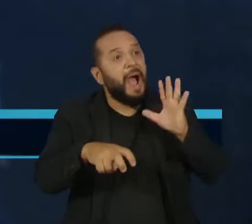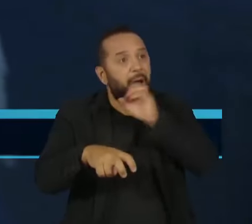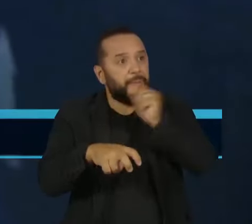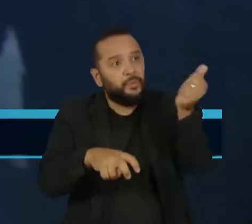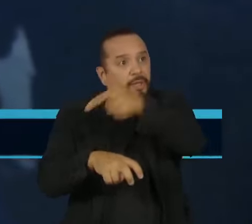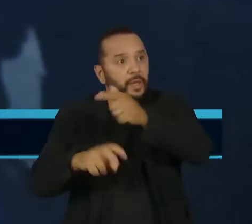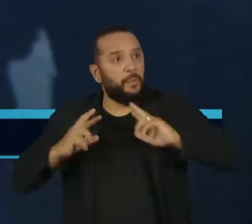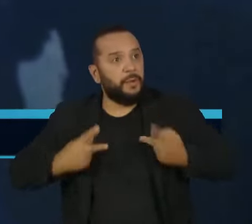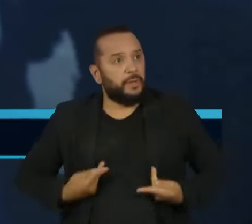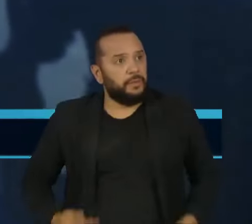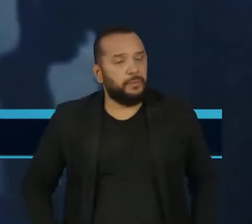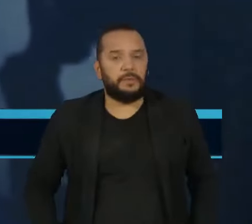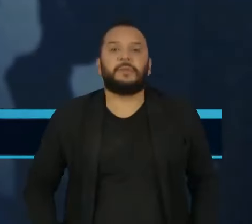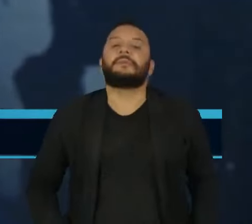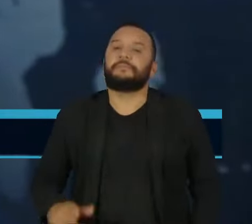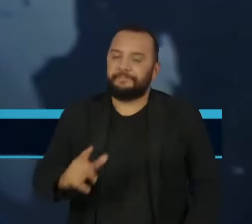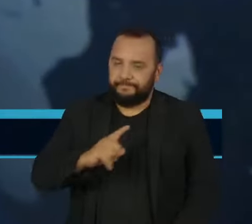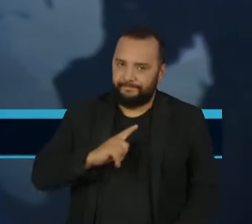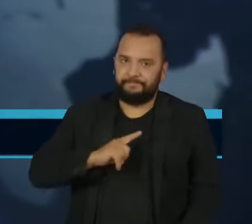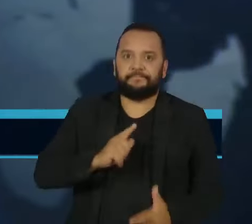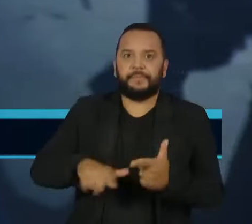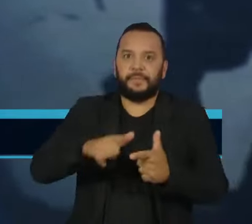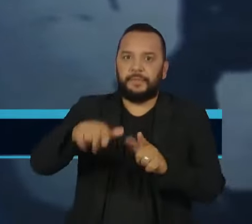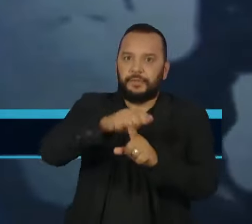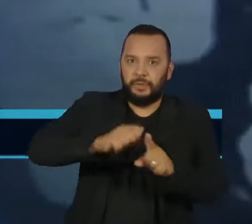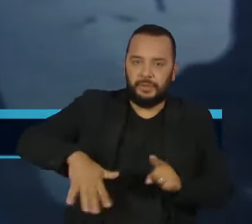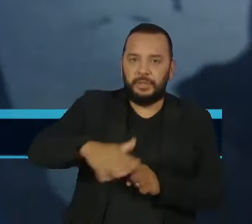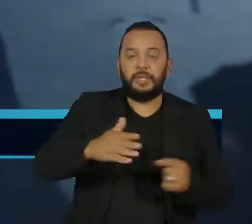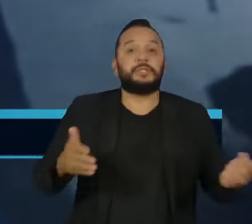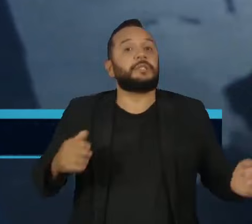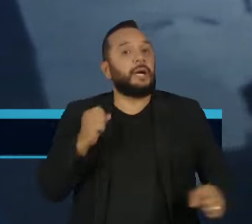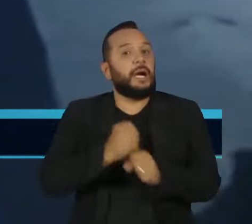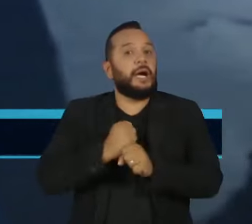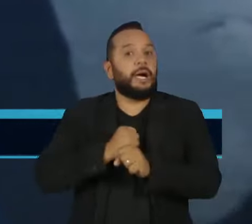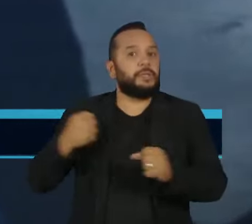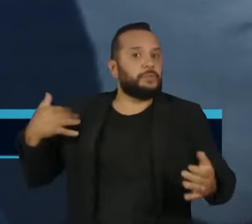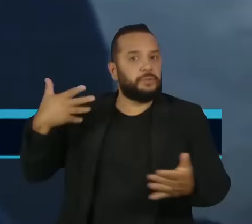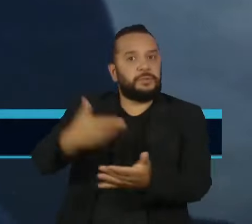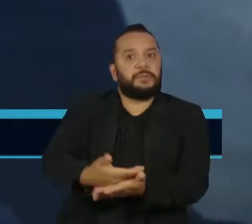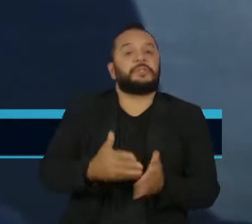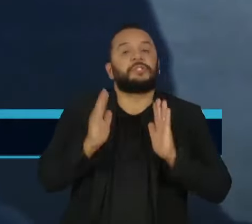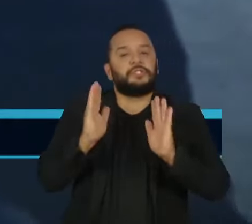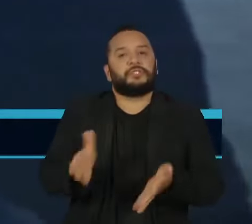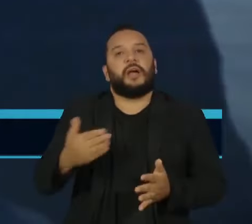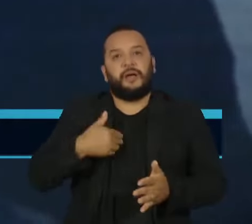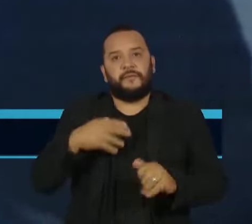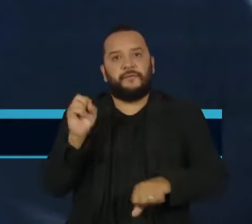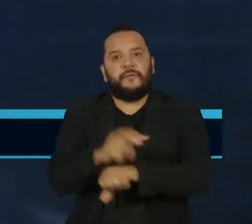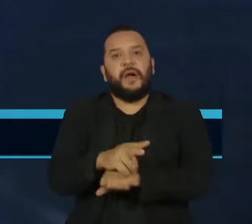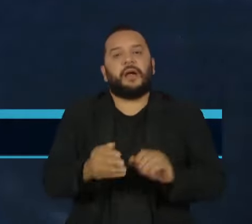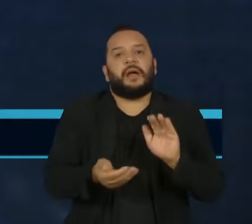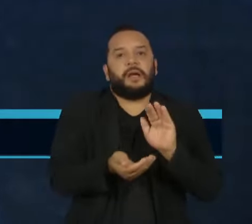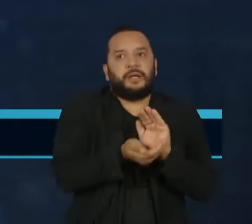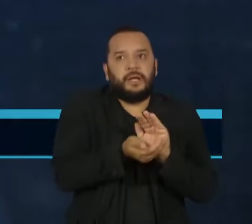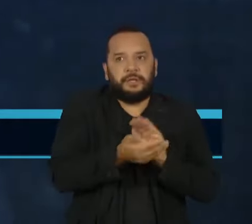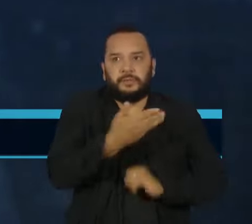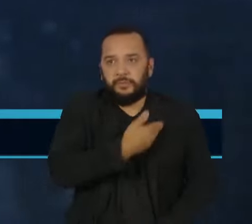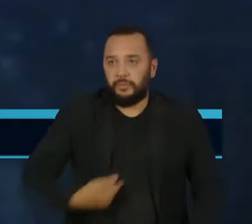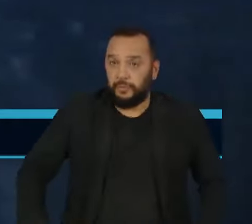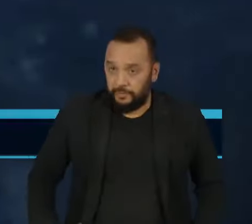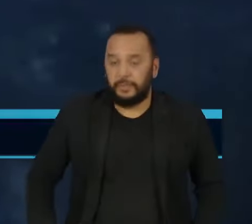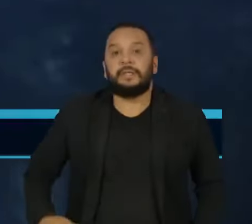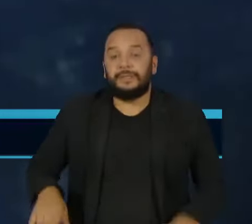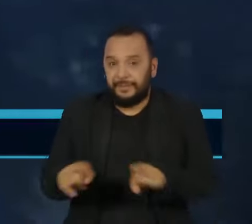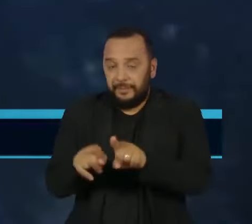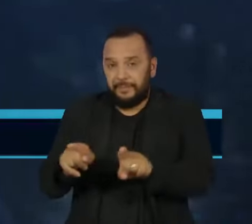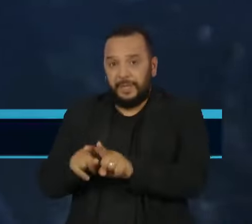E agora um problema que desafia a sociedade há anos. A falta de vagas em creches públicas e o alto custo das mensalidades nas unidades